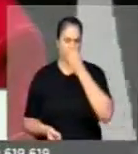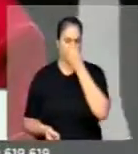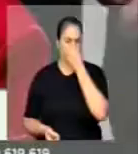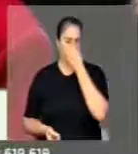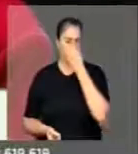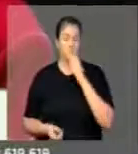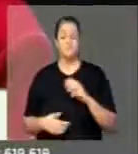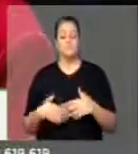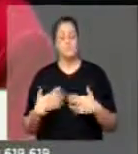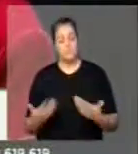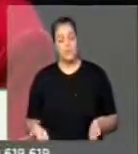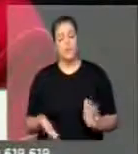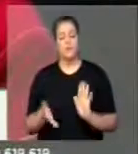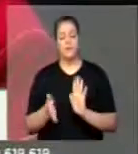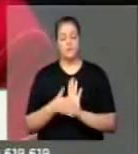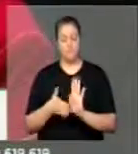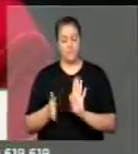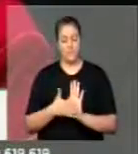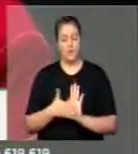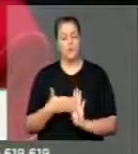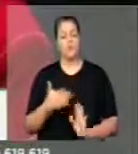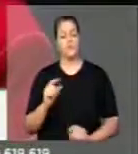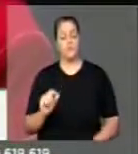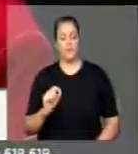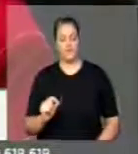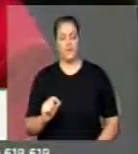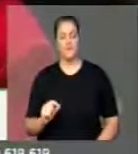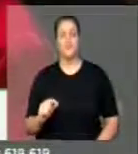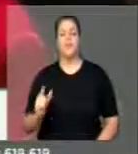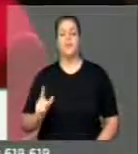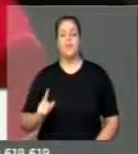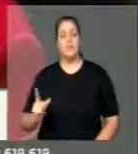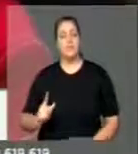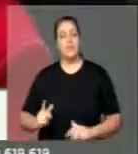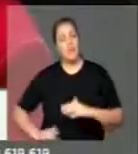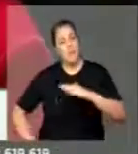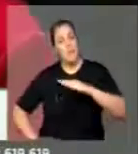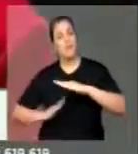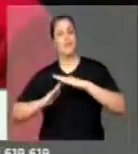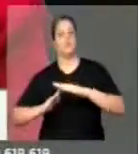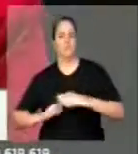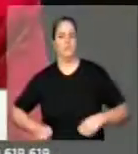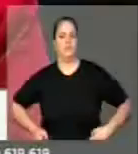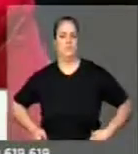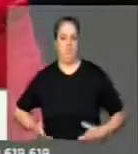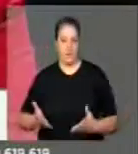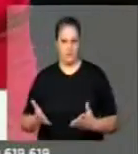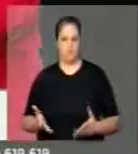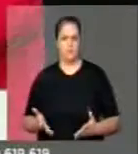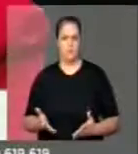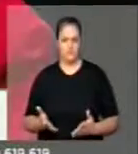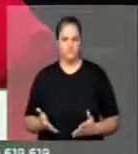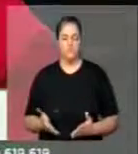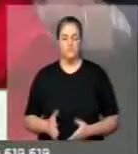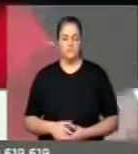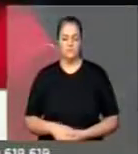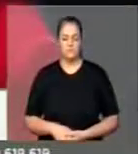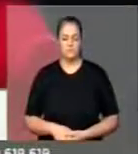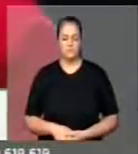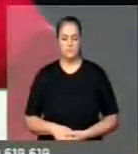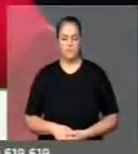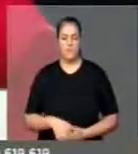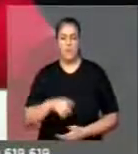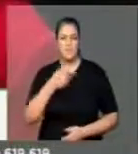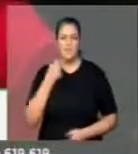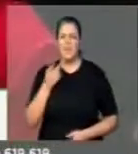uma proposta que estabelece um teto para os gastos dos estados. Aí os senhores dizem,